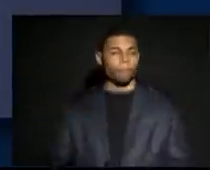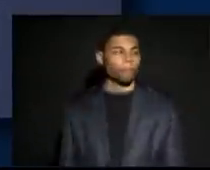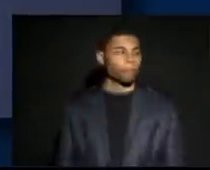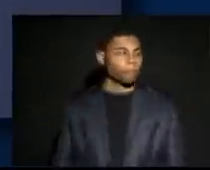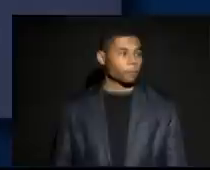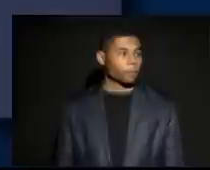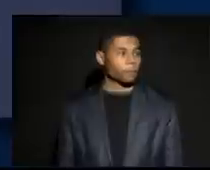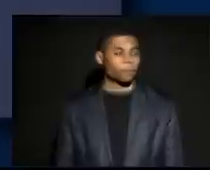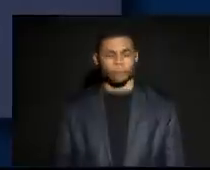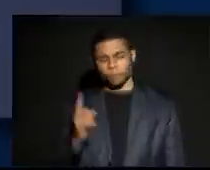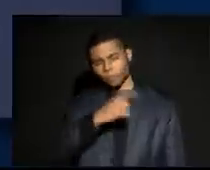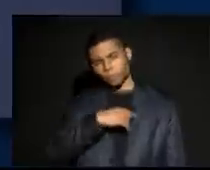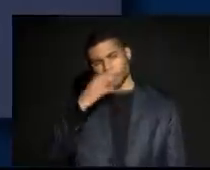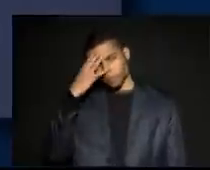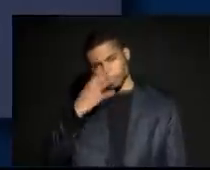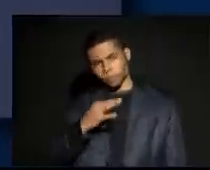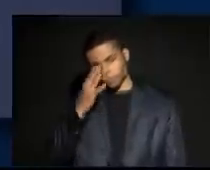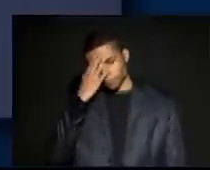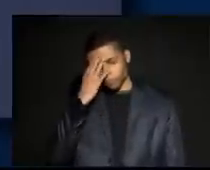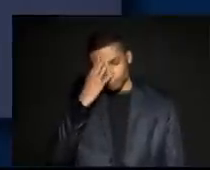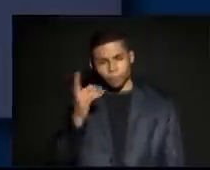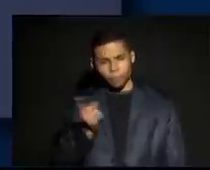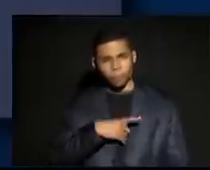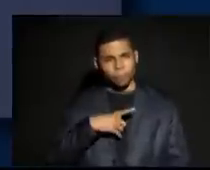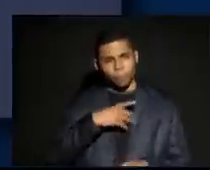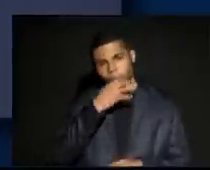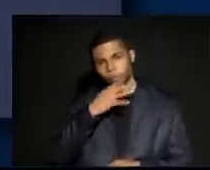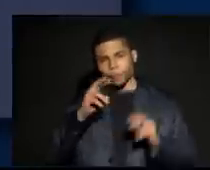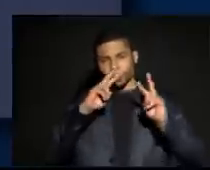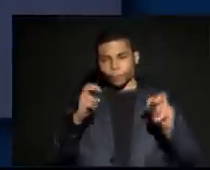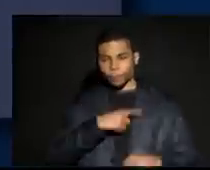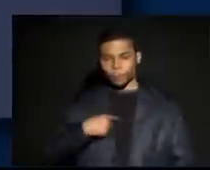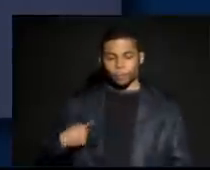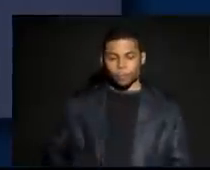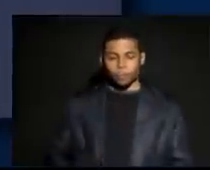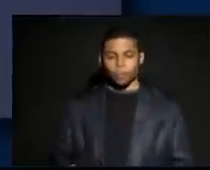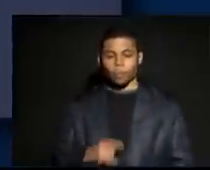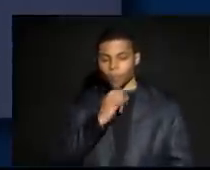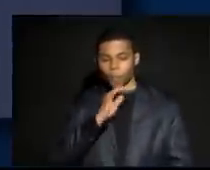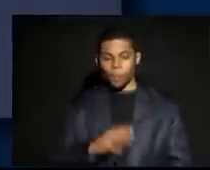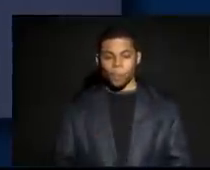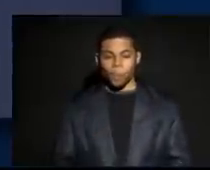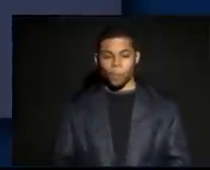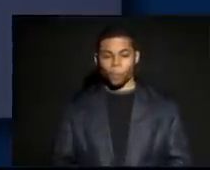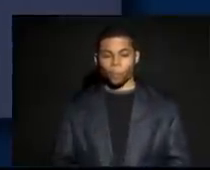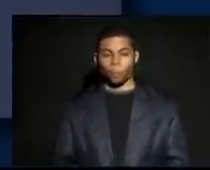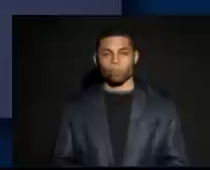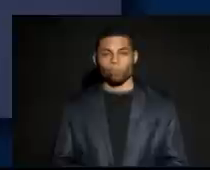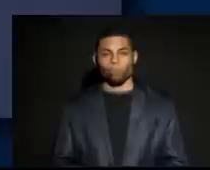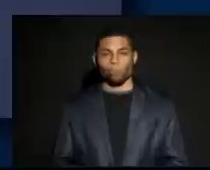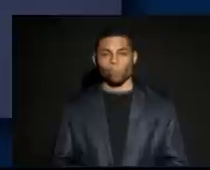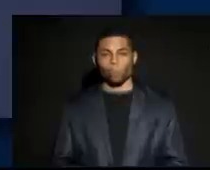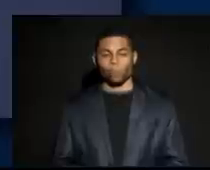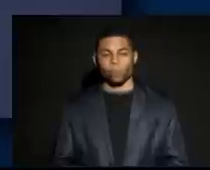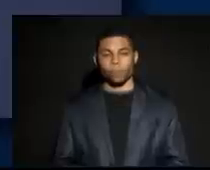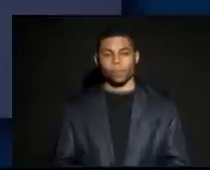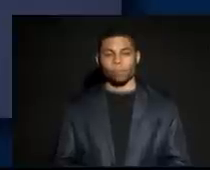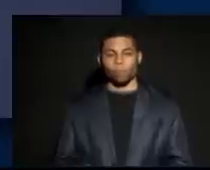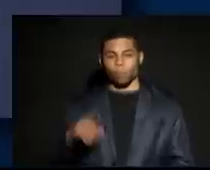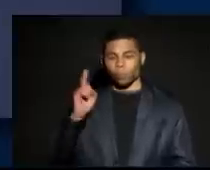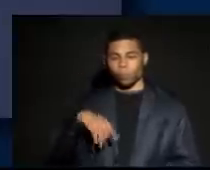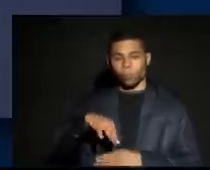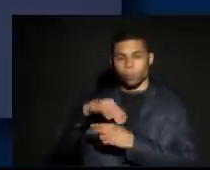e a gente tem já tem uma opinião aqui no no ocidente sobre China de que como uma liderança política